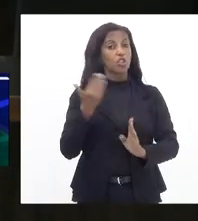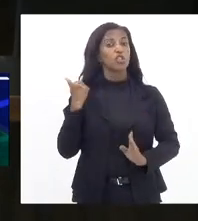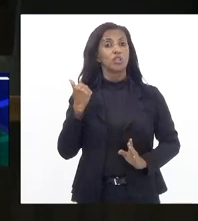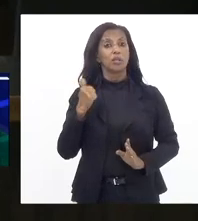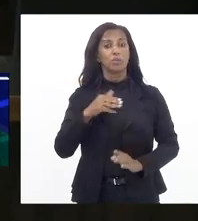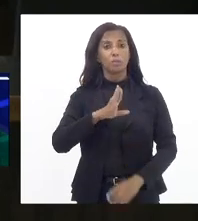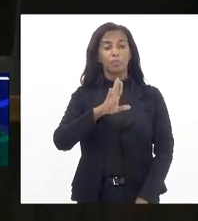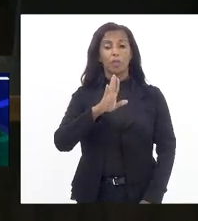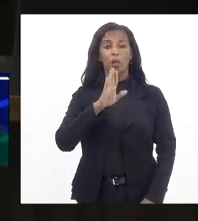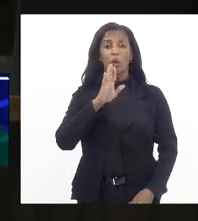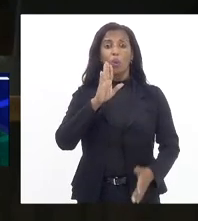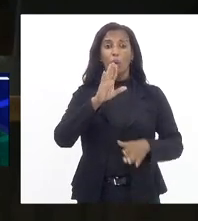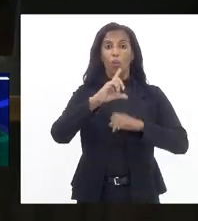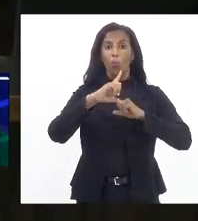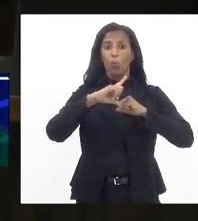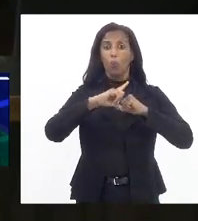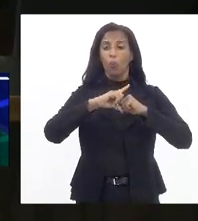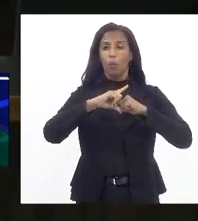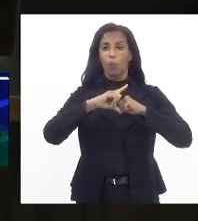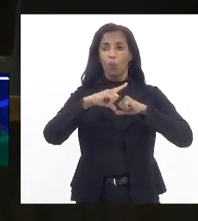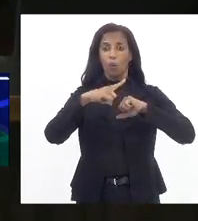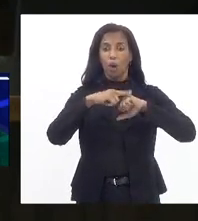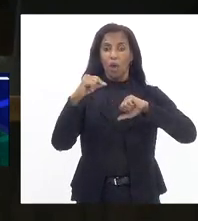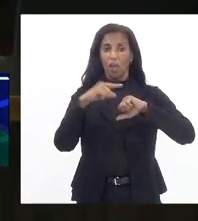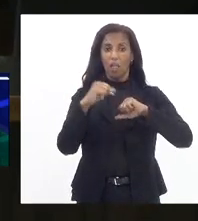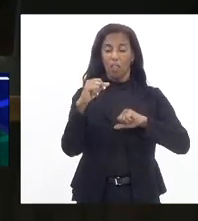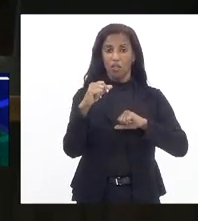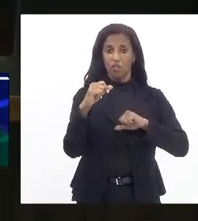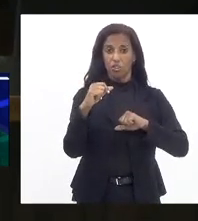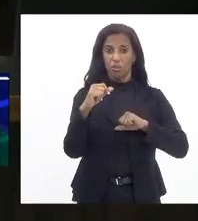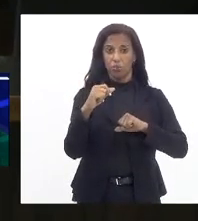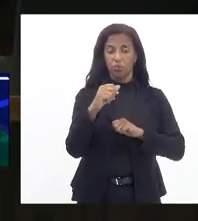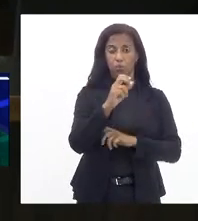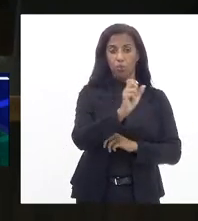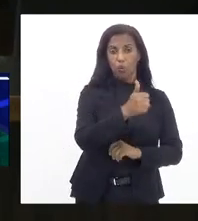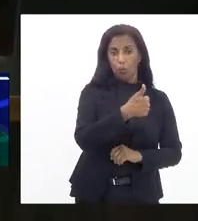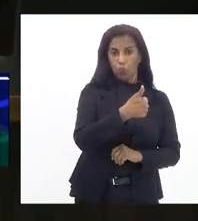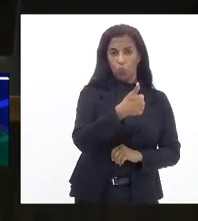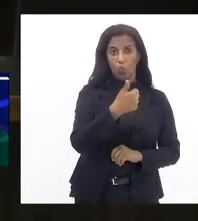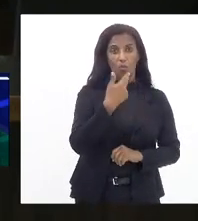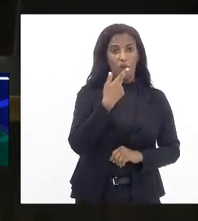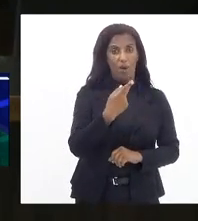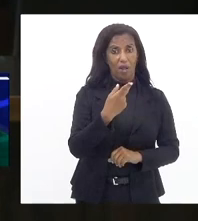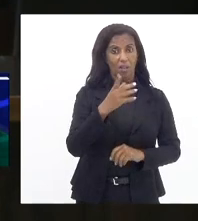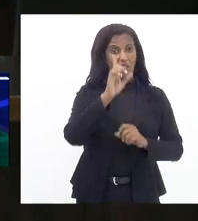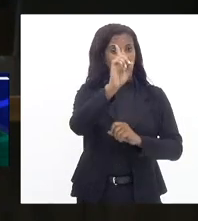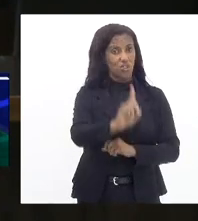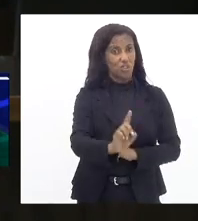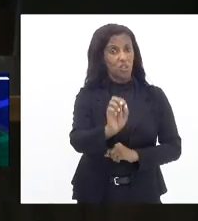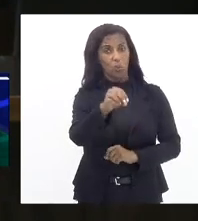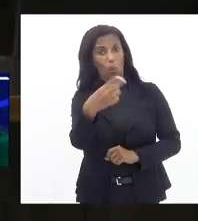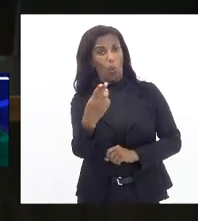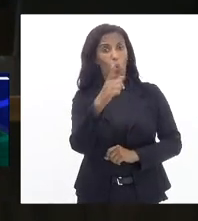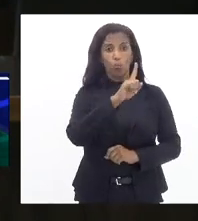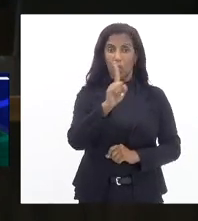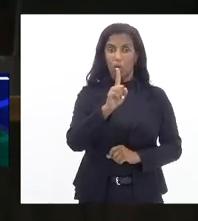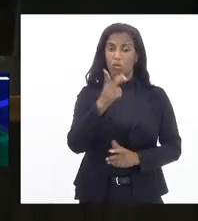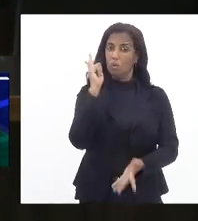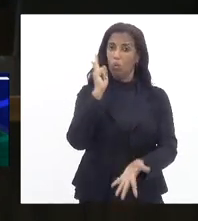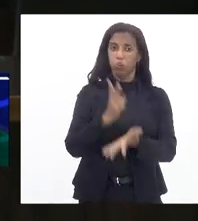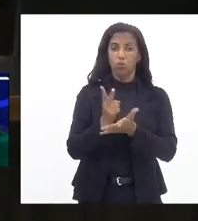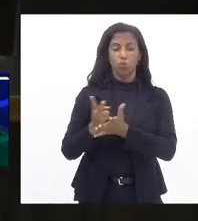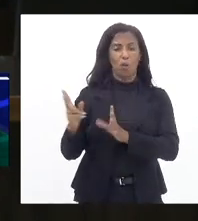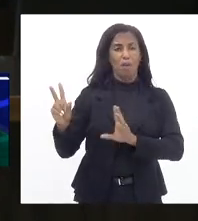e o artigo 153, parágrafo único, é só ler, o presidente dá ou não o direito quando o parlamentar é citado, porque senão nós estaríamos até agora